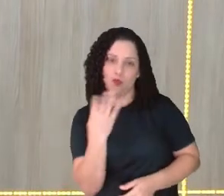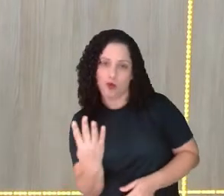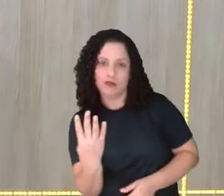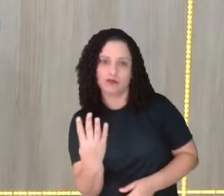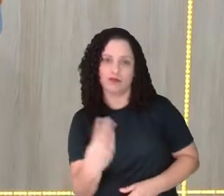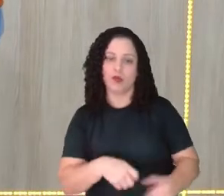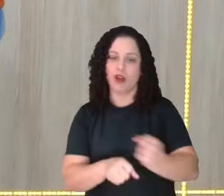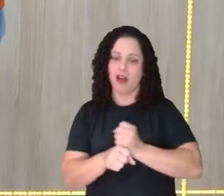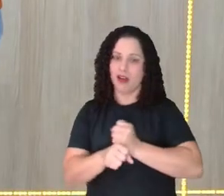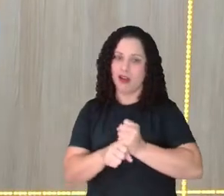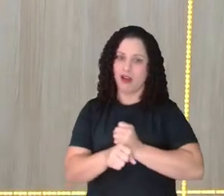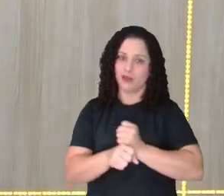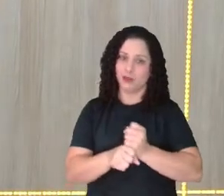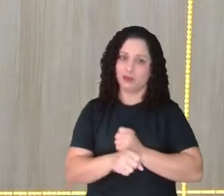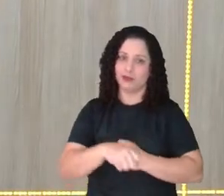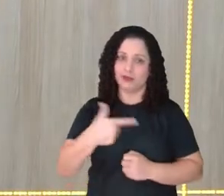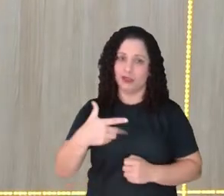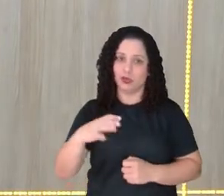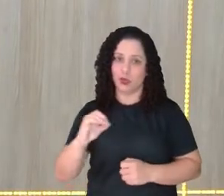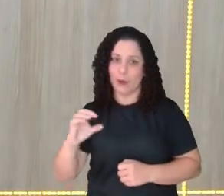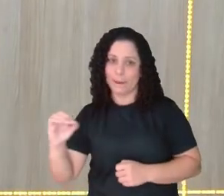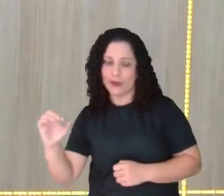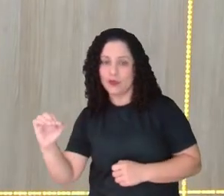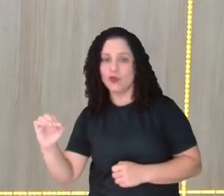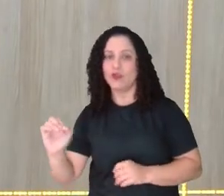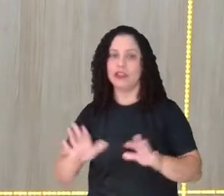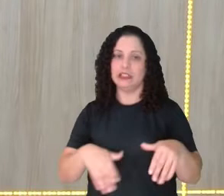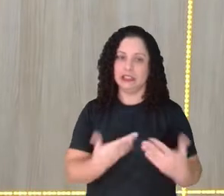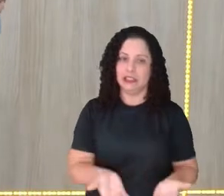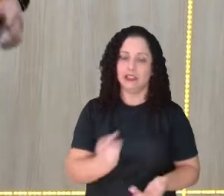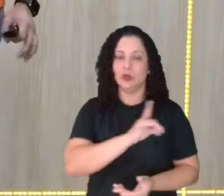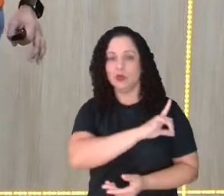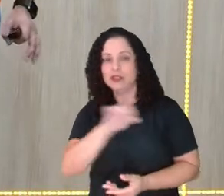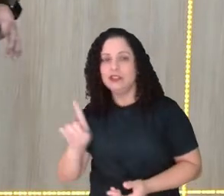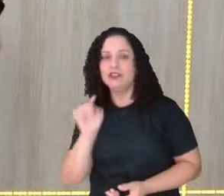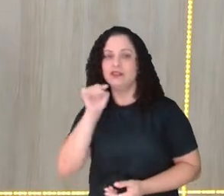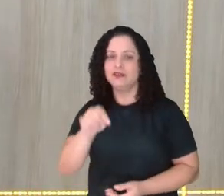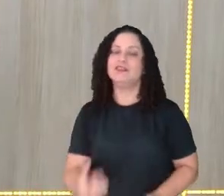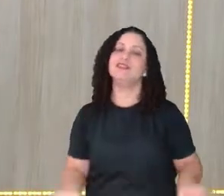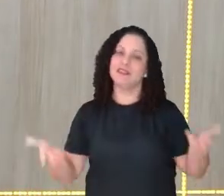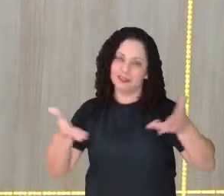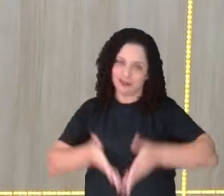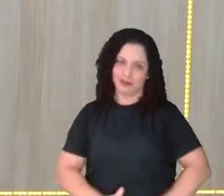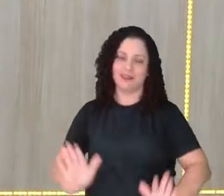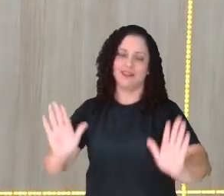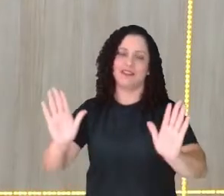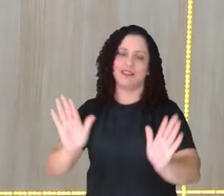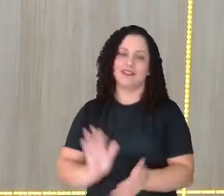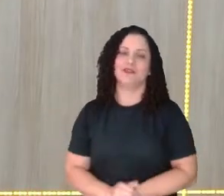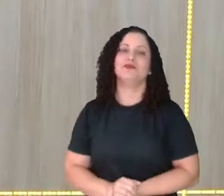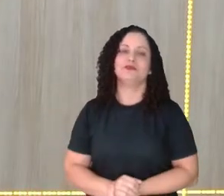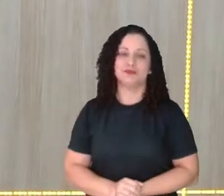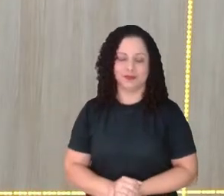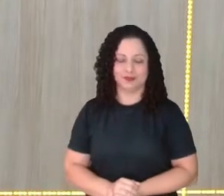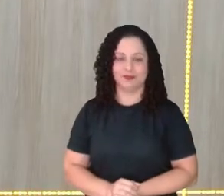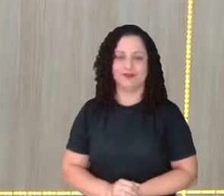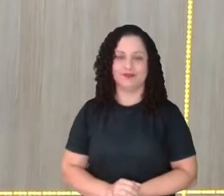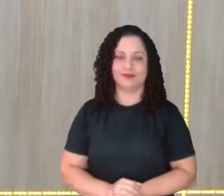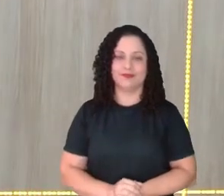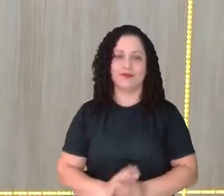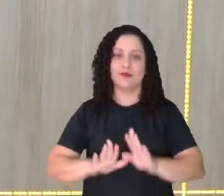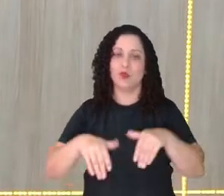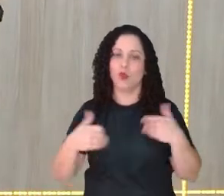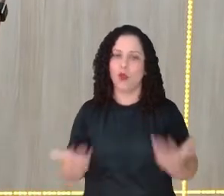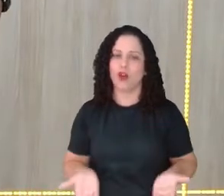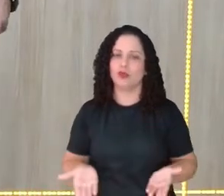que colocar aí o 2000, tá bom? Então 2000 e alguma coisa aí do seu ano de nascimento. Quando